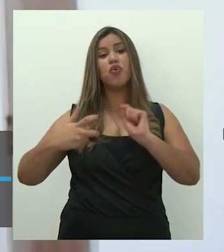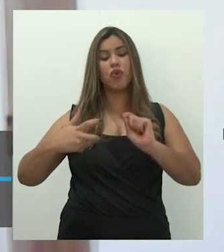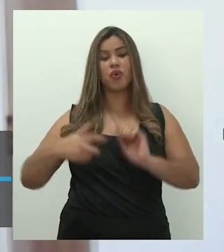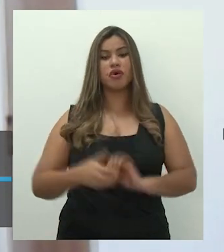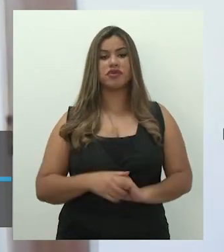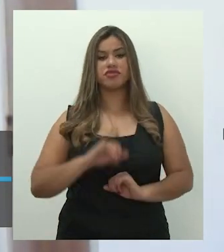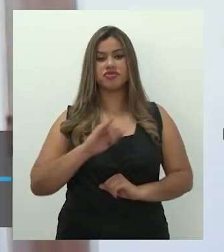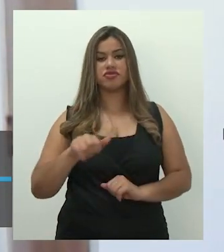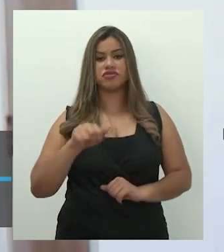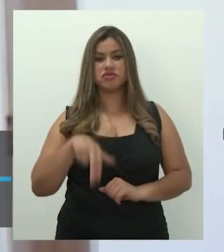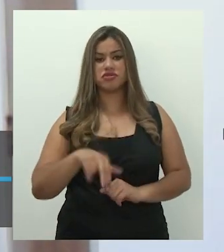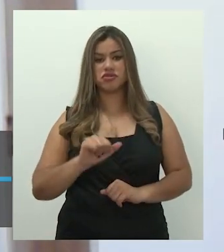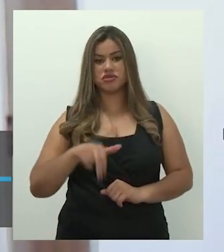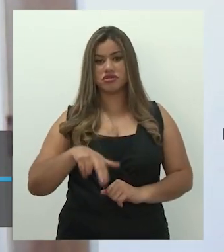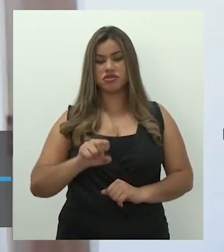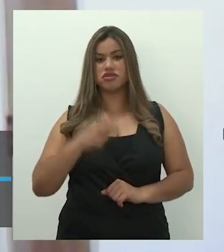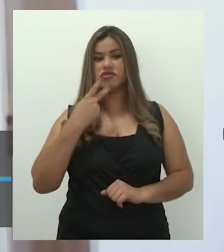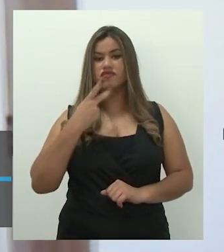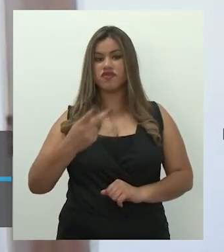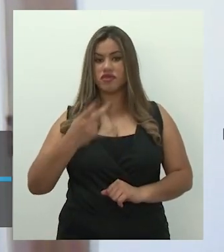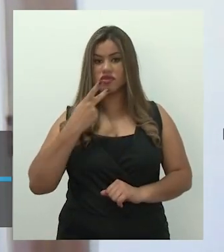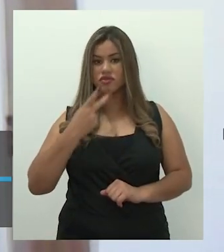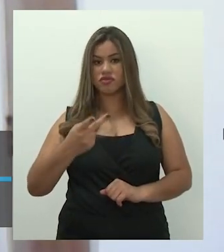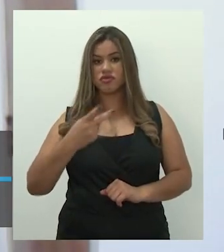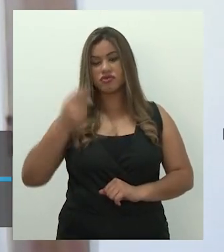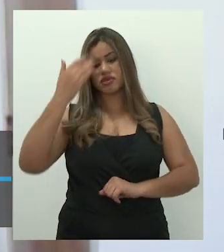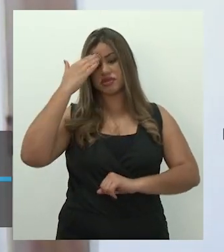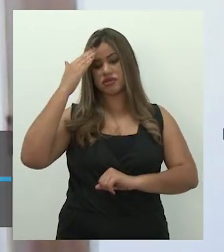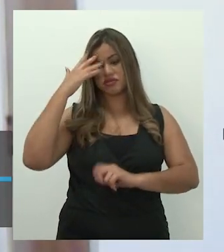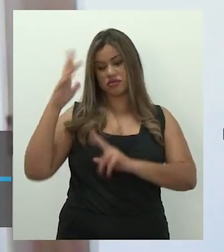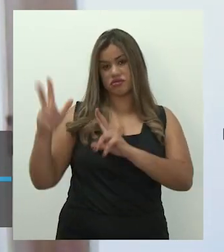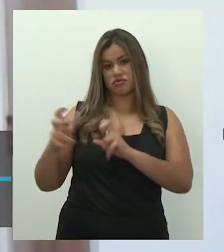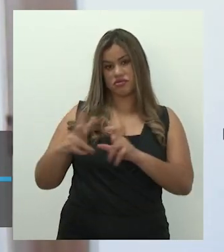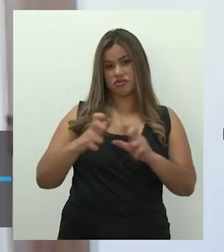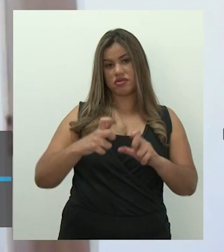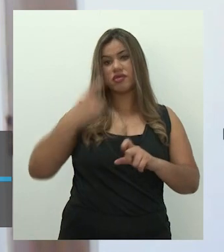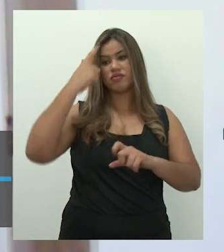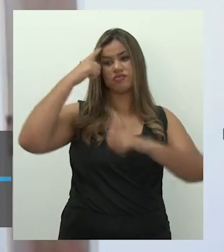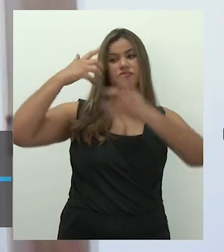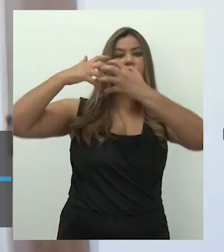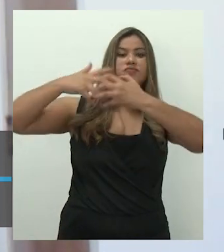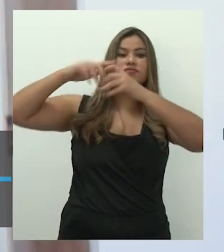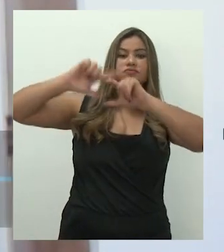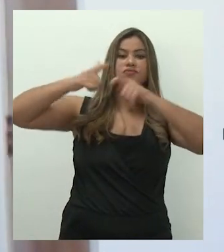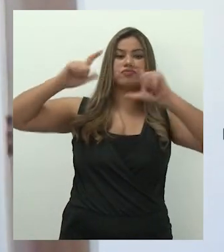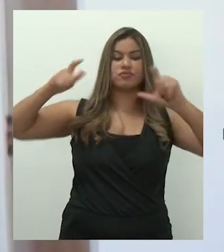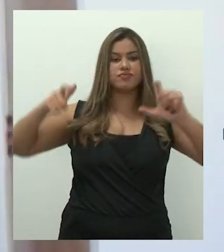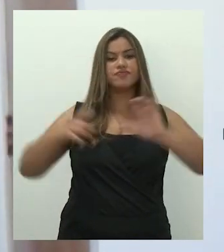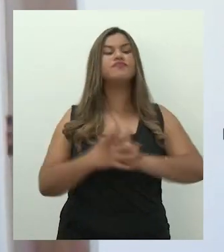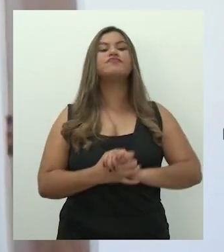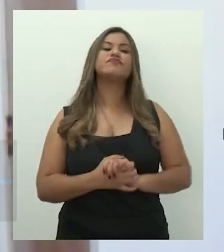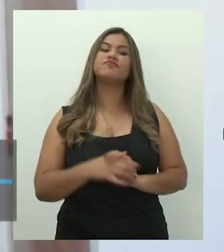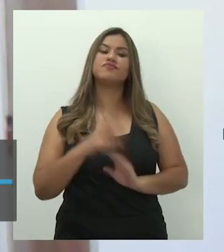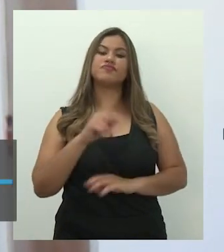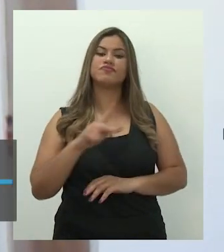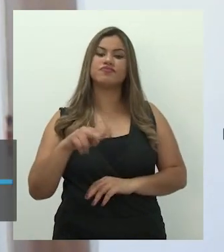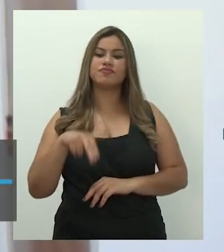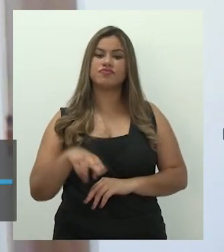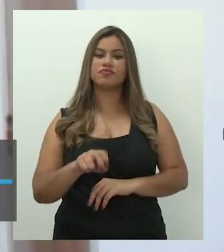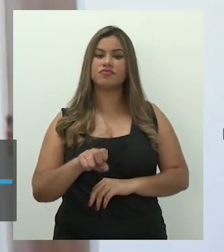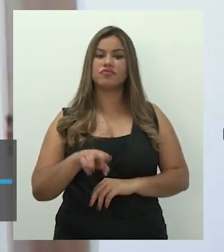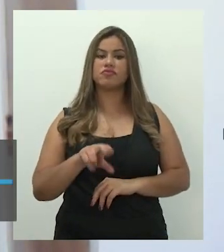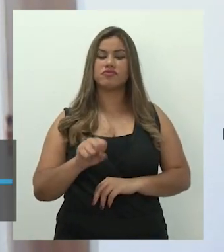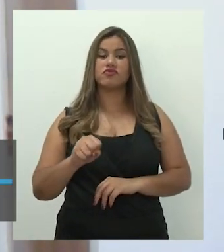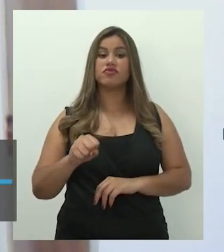Janine falou que é interessante perceber e expandir o raciocínio. Professora Neuza, porque o igual não quer